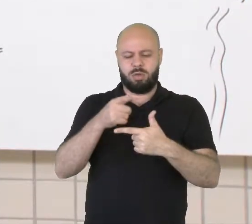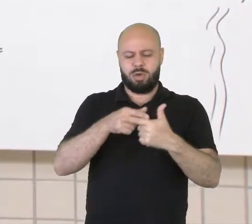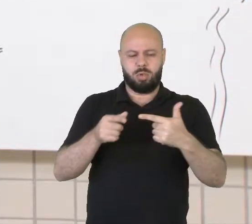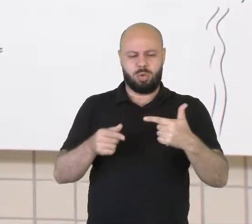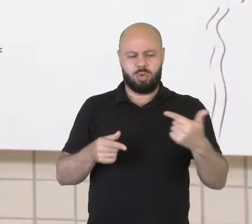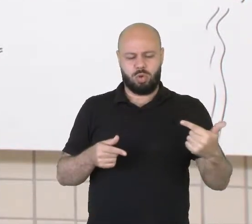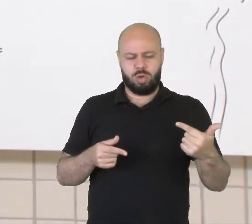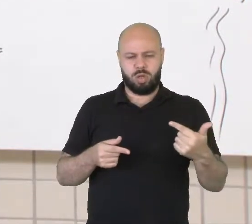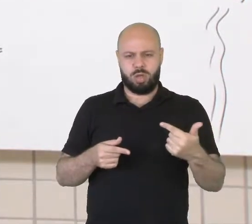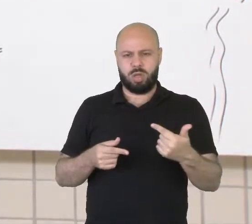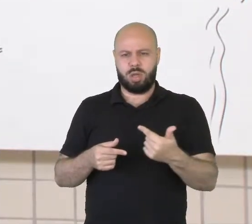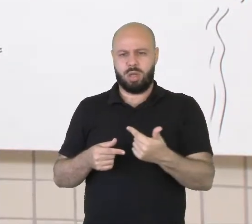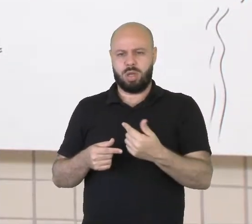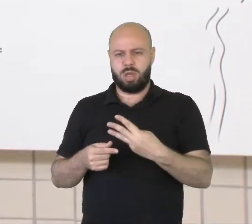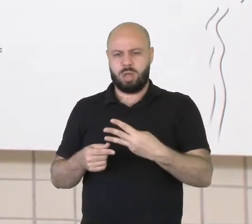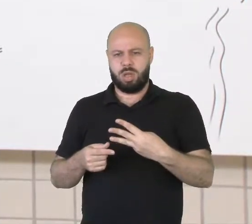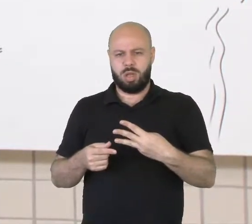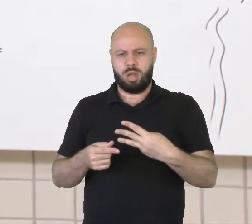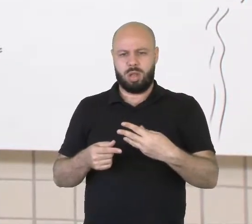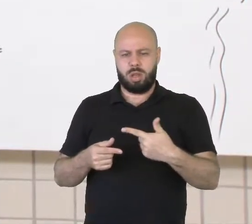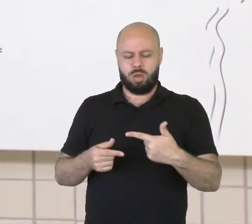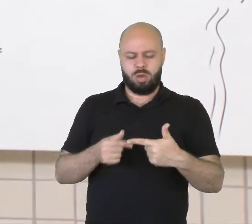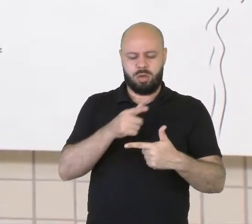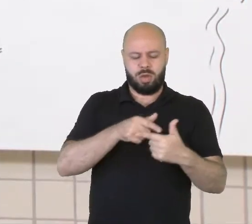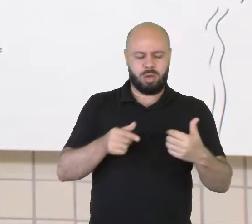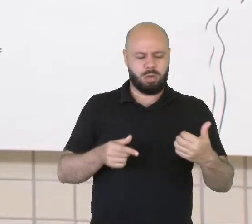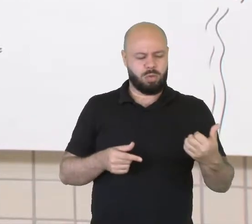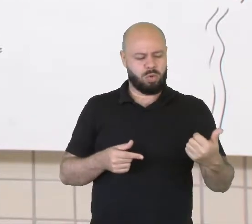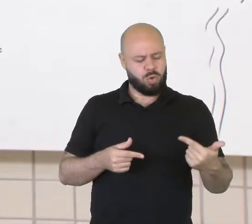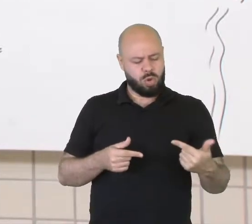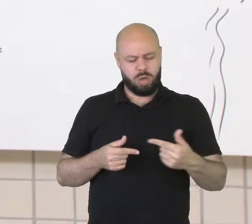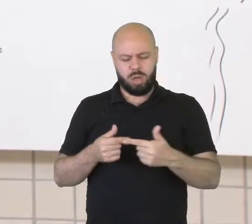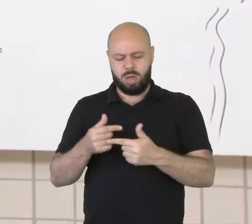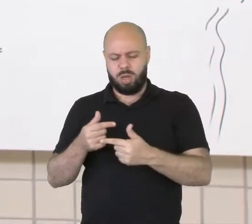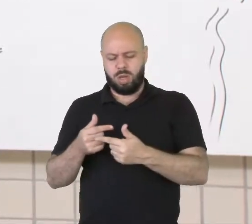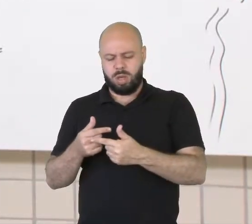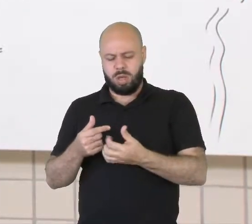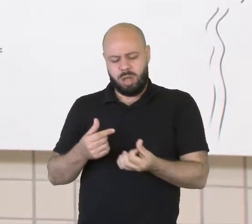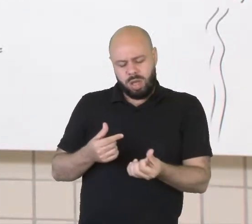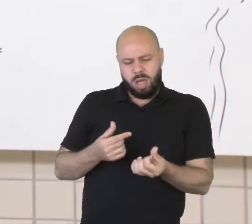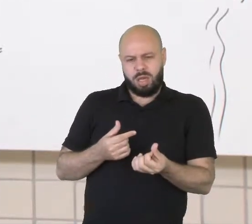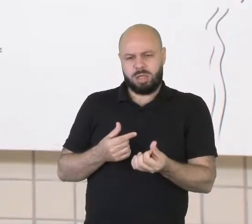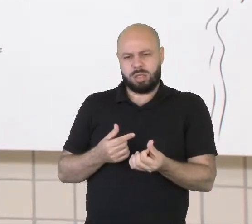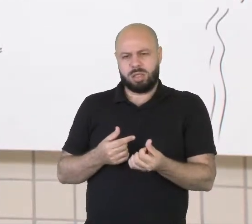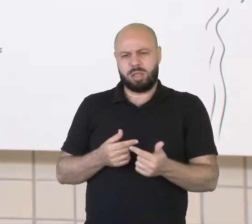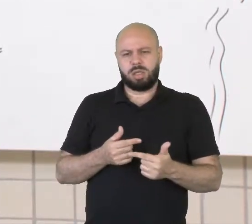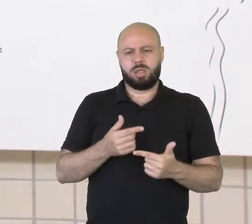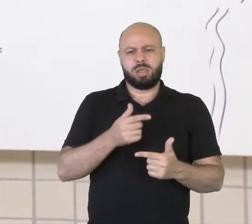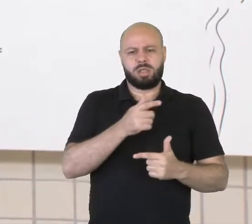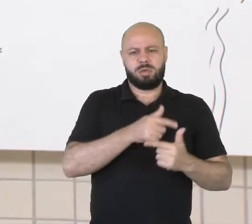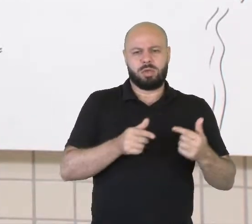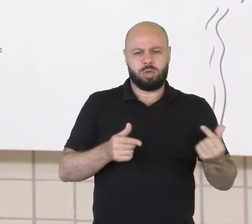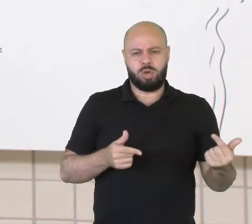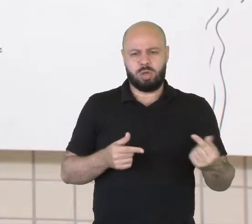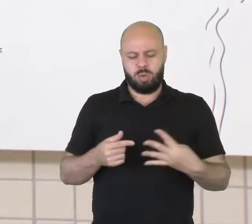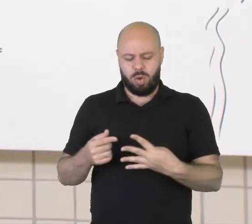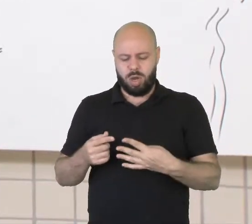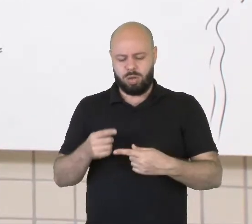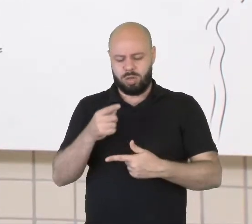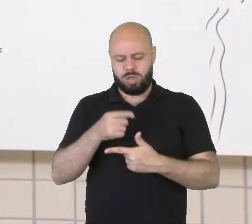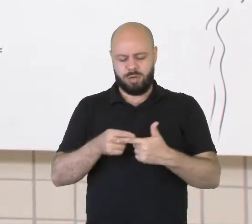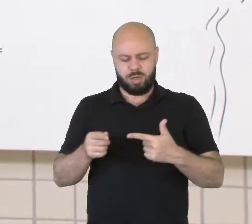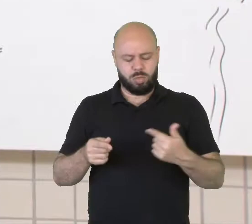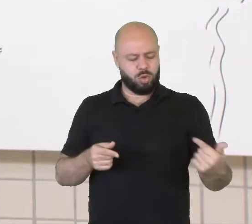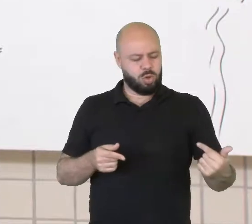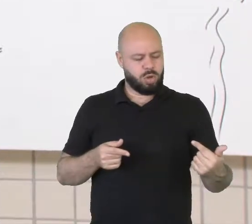Divide por 2 dá 16. Divide por 2 dá 8. Por 2 são 4. Divide por 2 dá 2. E divide por 2 dá 1.